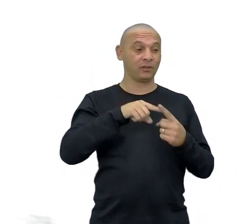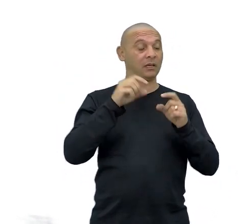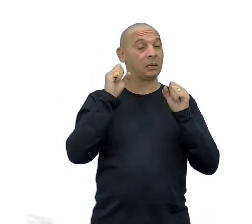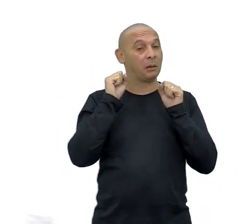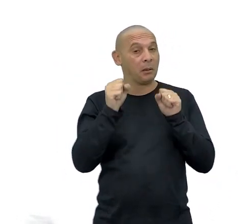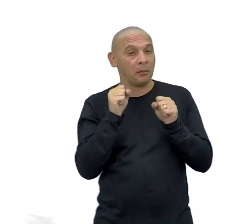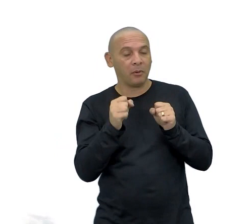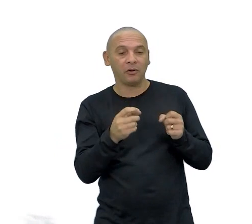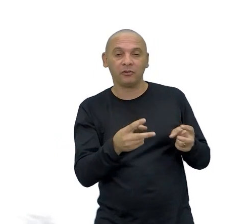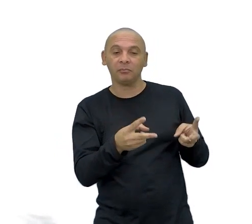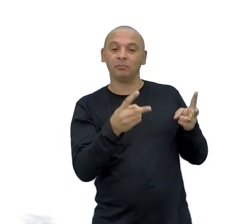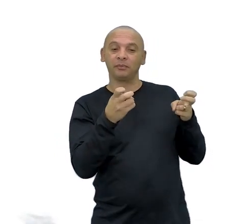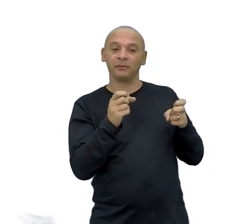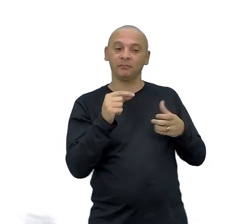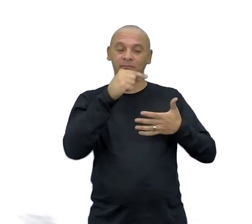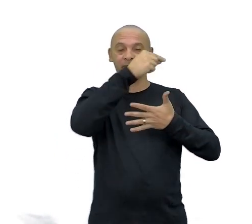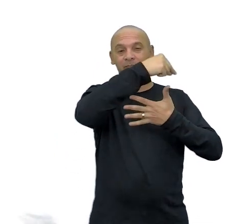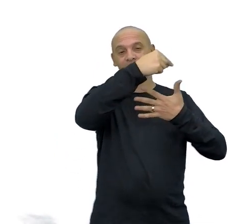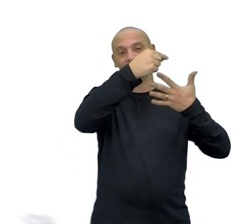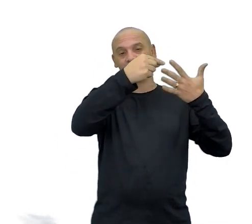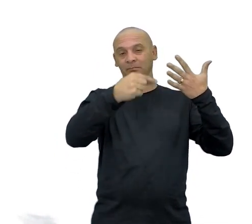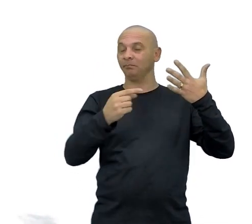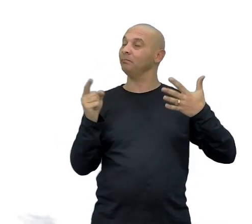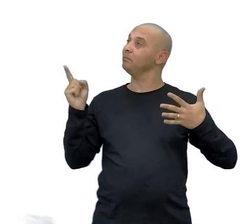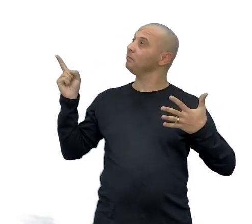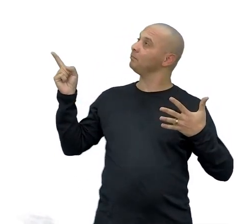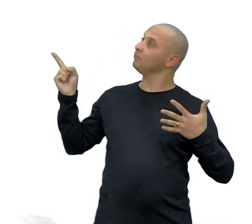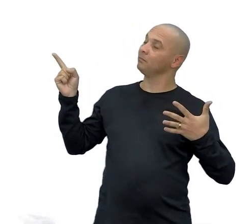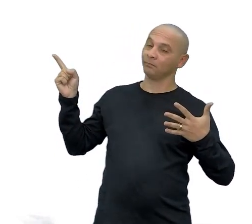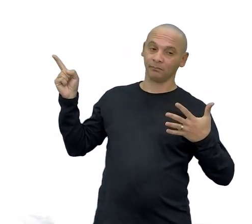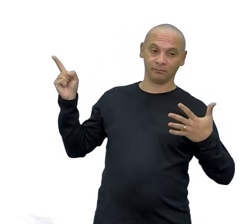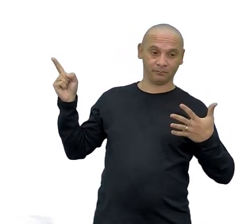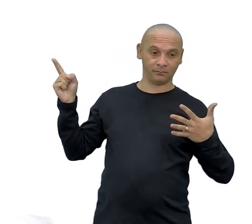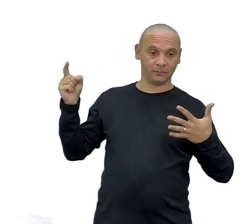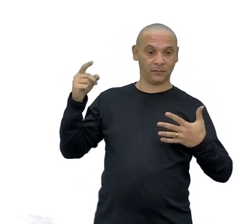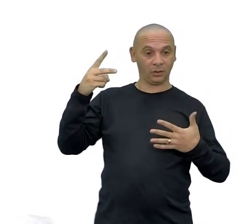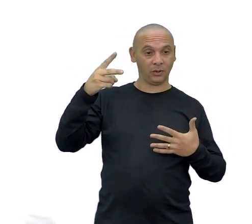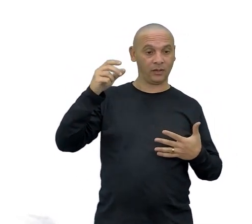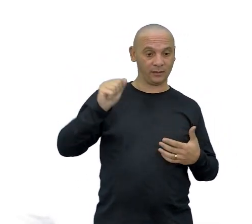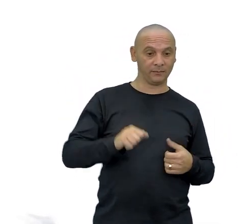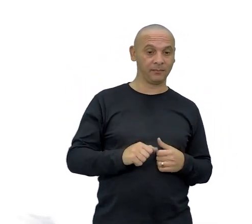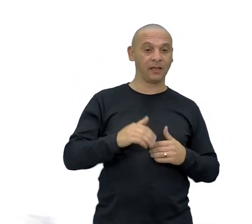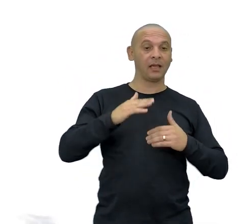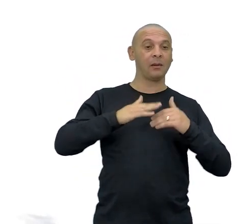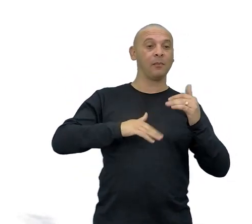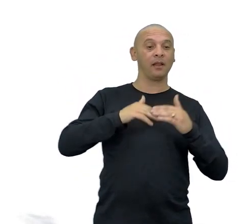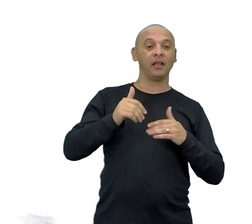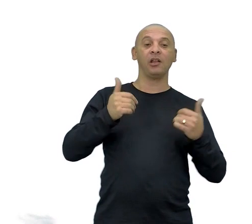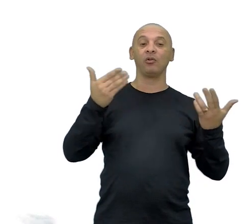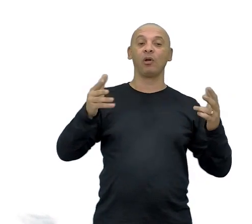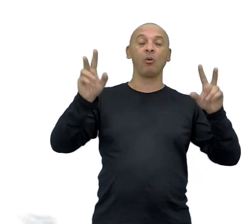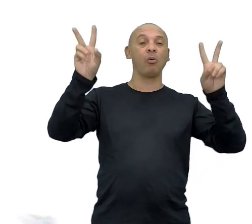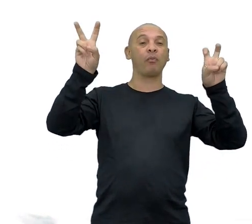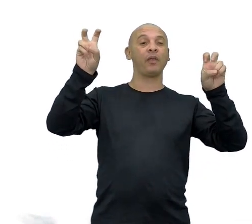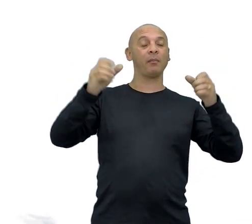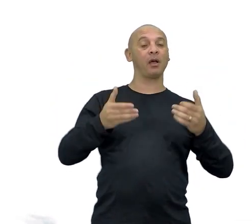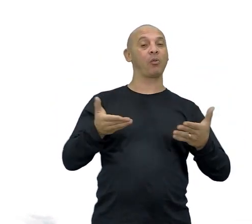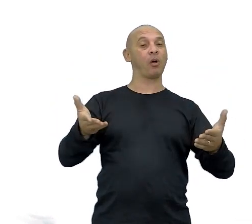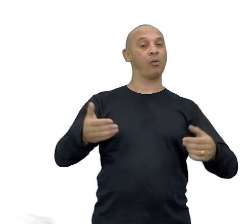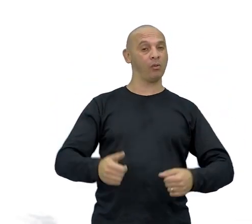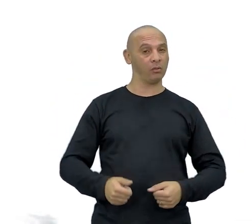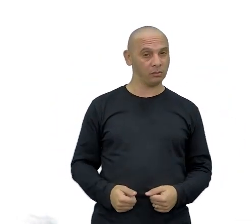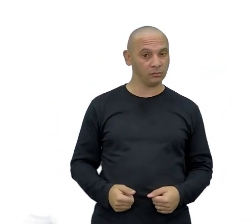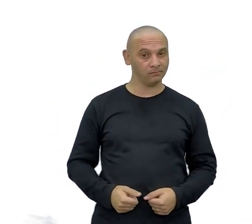podem vir para essas questões, tá? Então, olha lá o que a nossa habilidade pede. Qual é o tema do texto?